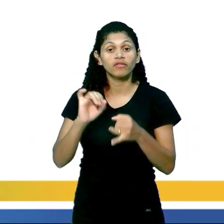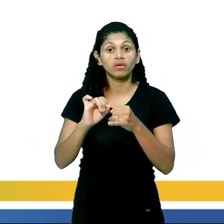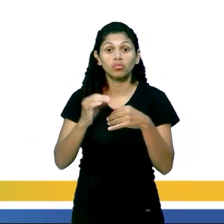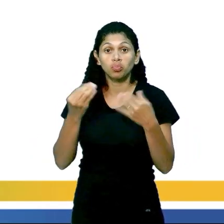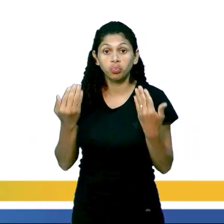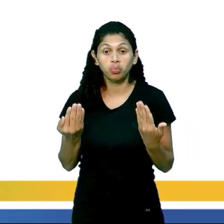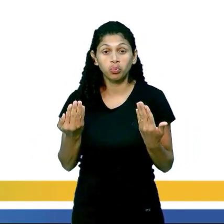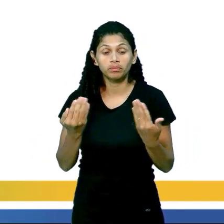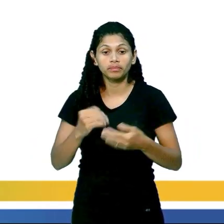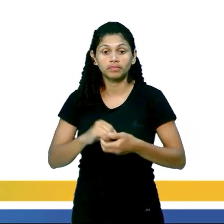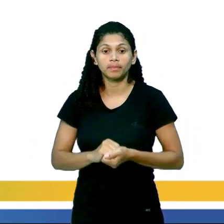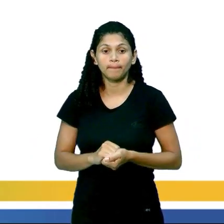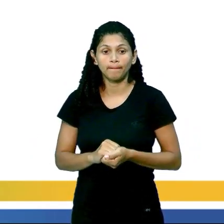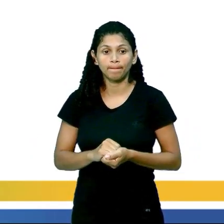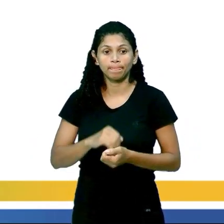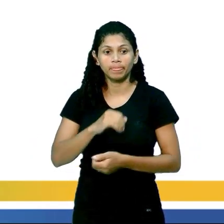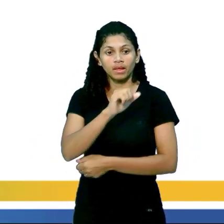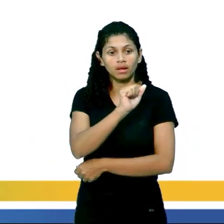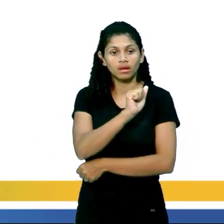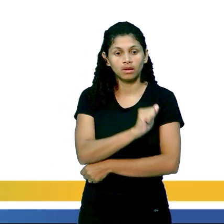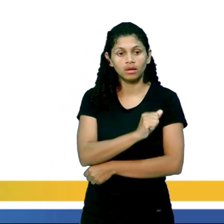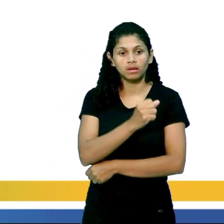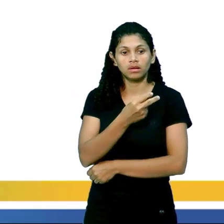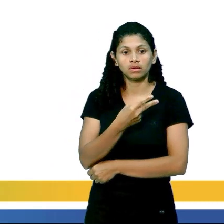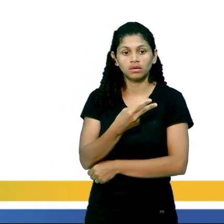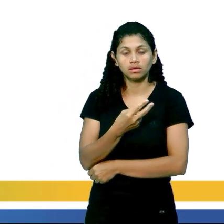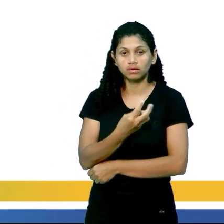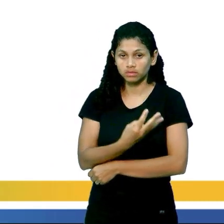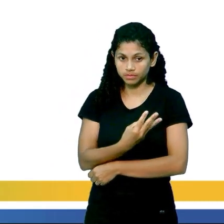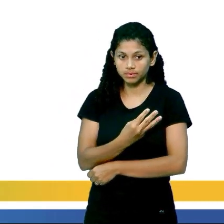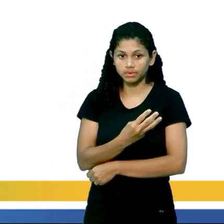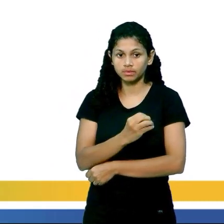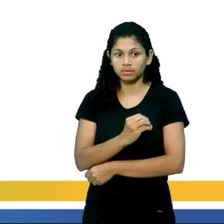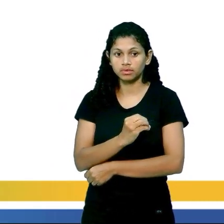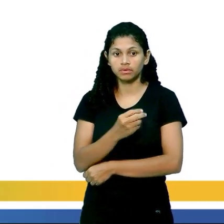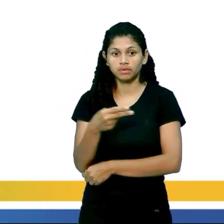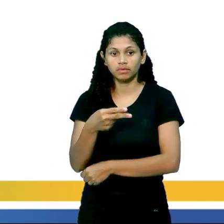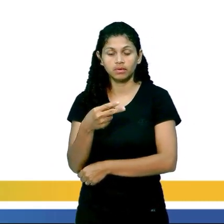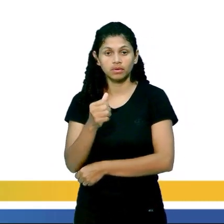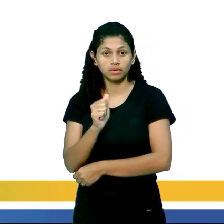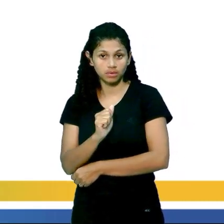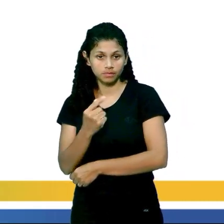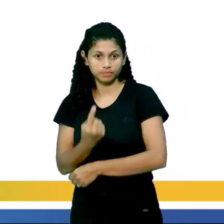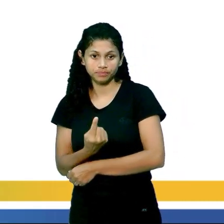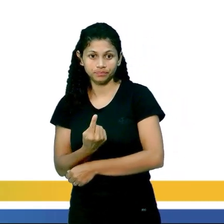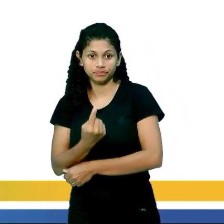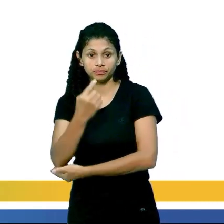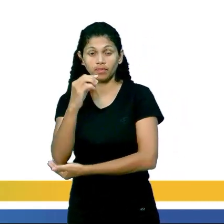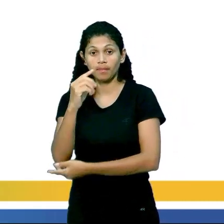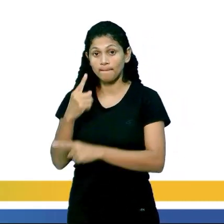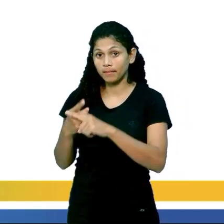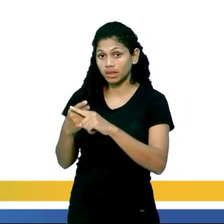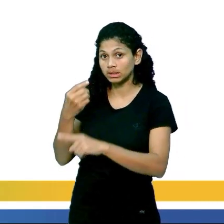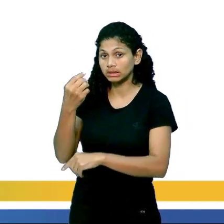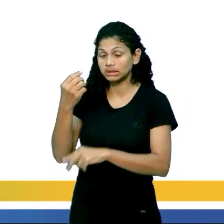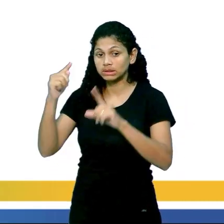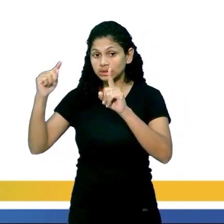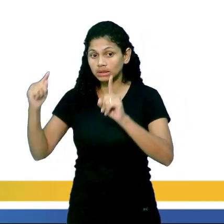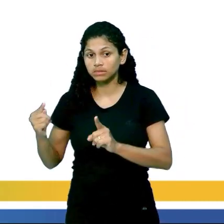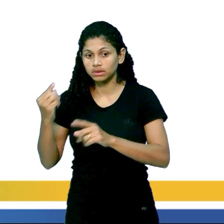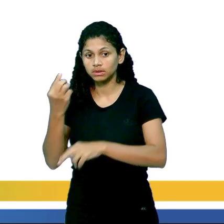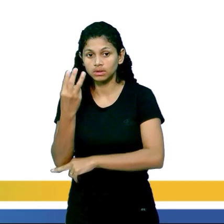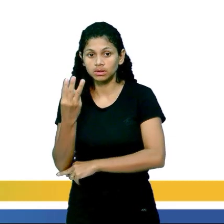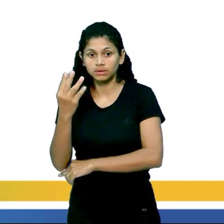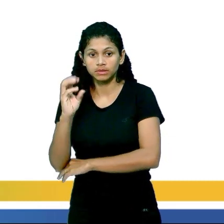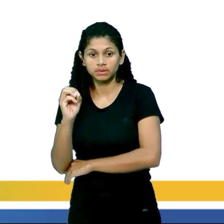é igual a A1 mais 30 menos 1 vezes 2. Vamos calcular aí.